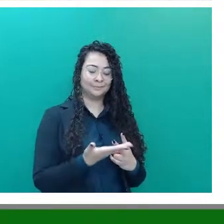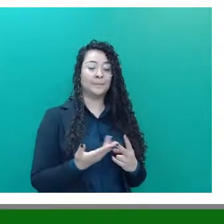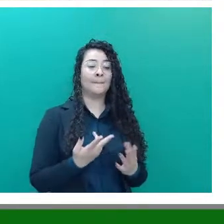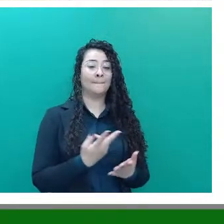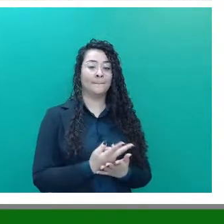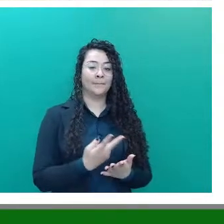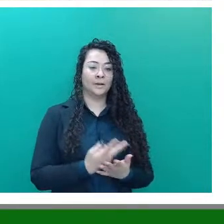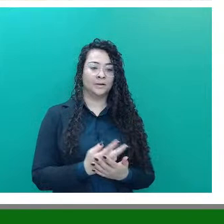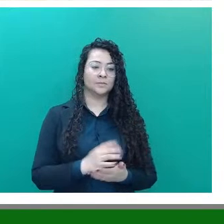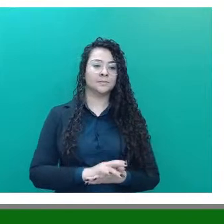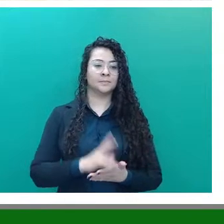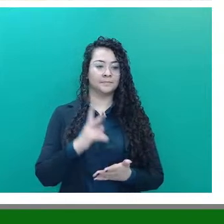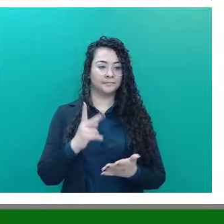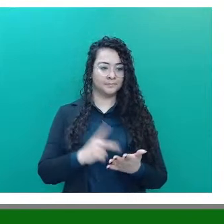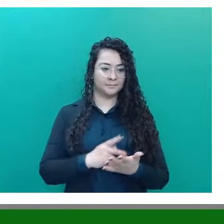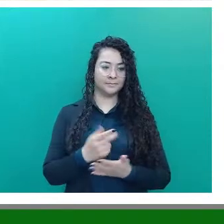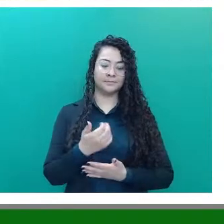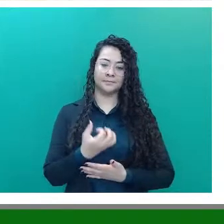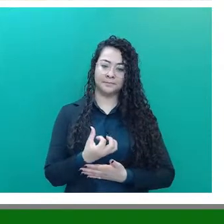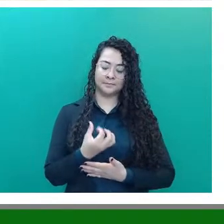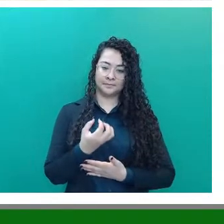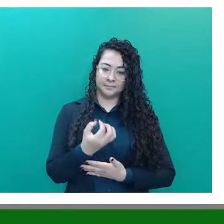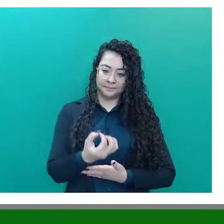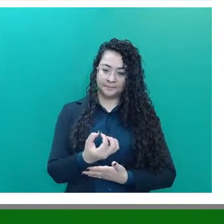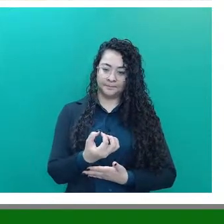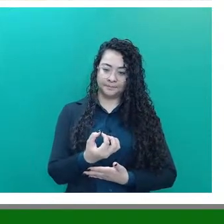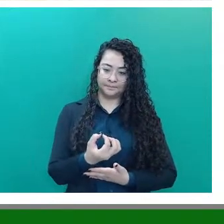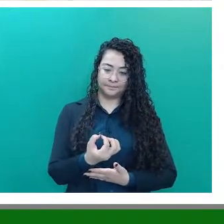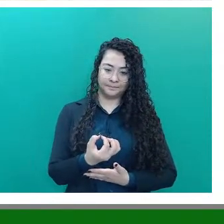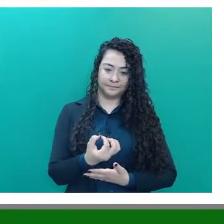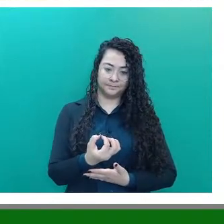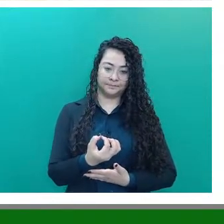Na página 60,